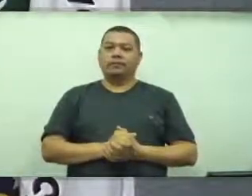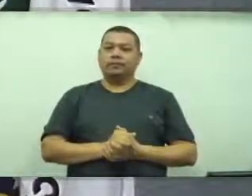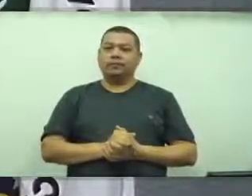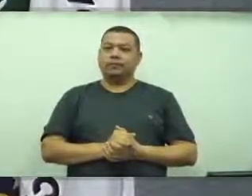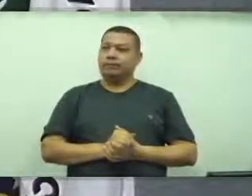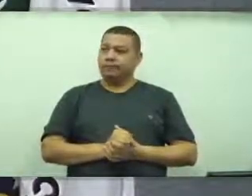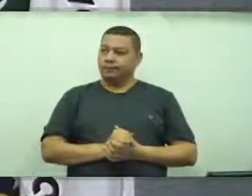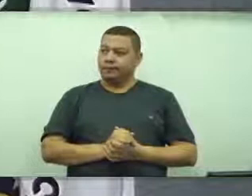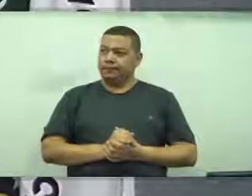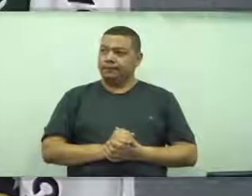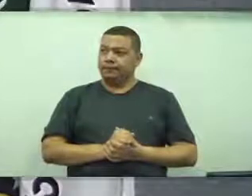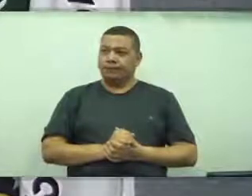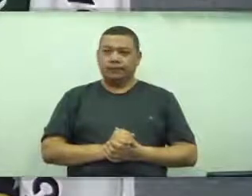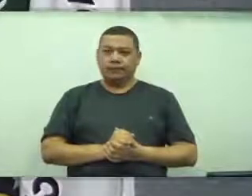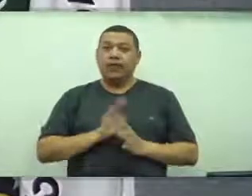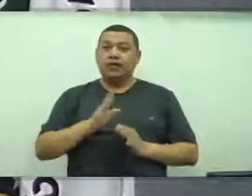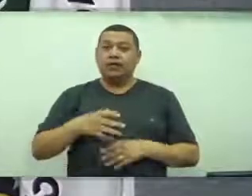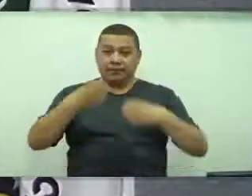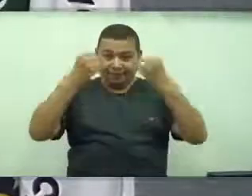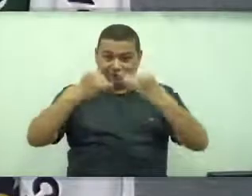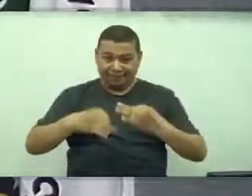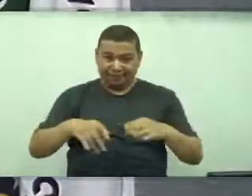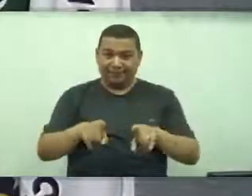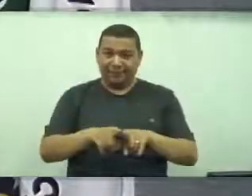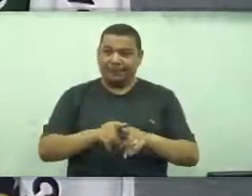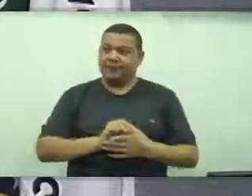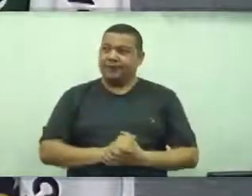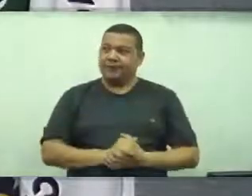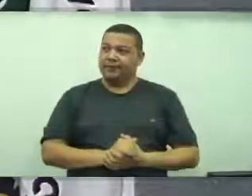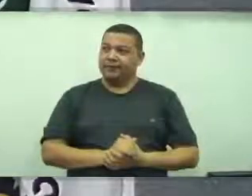Seguir aqui nos elogios,